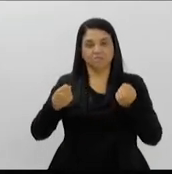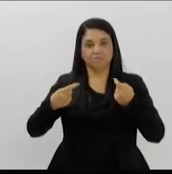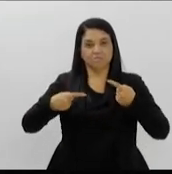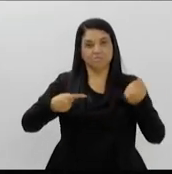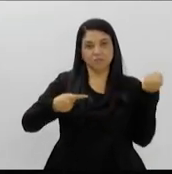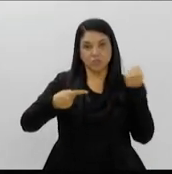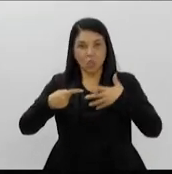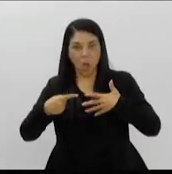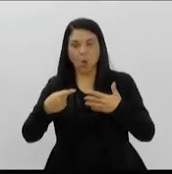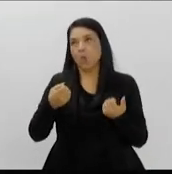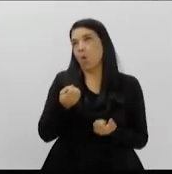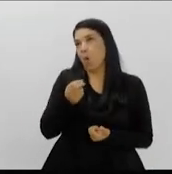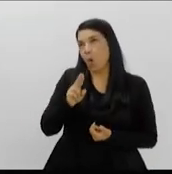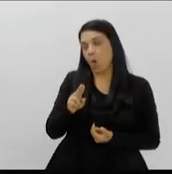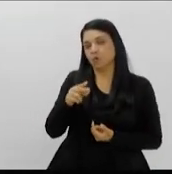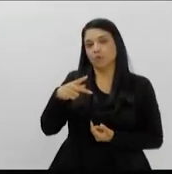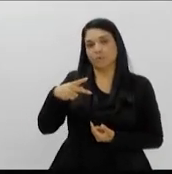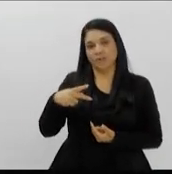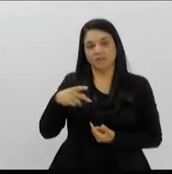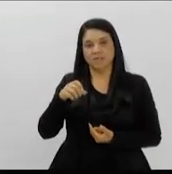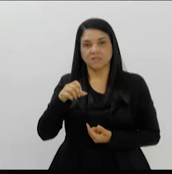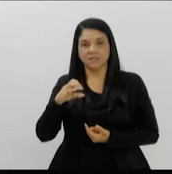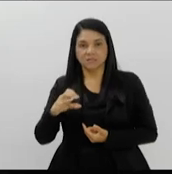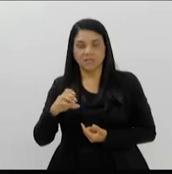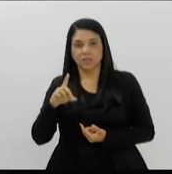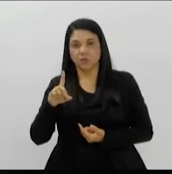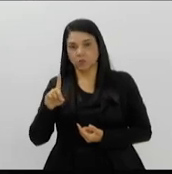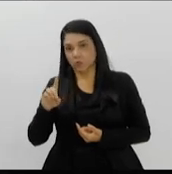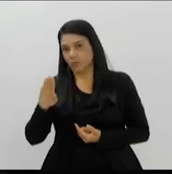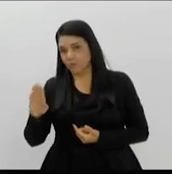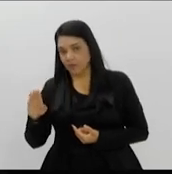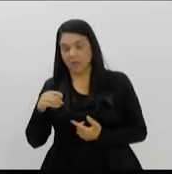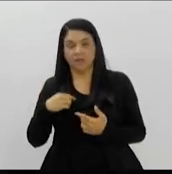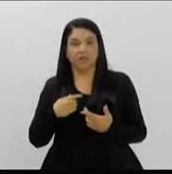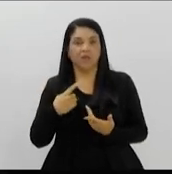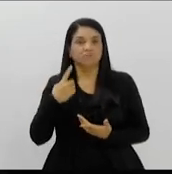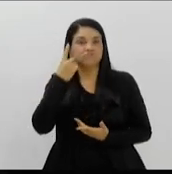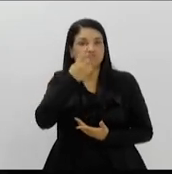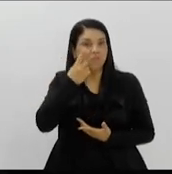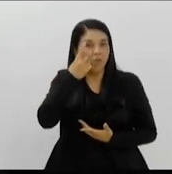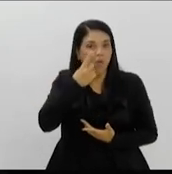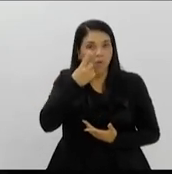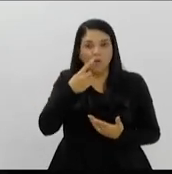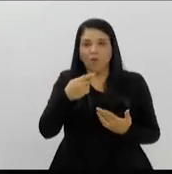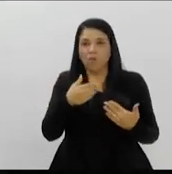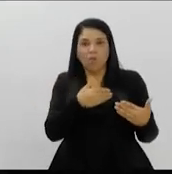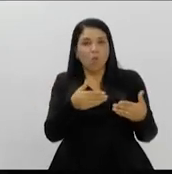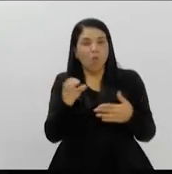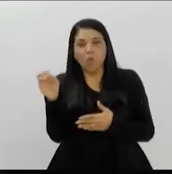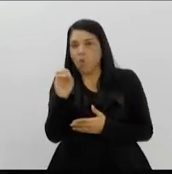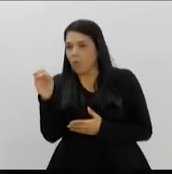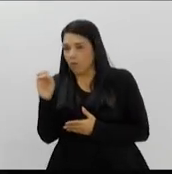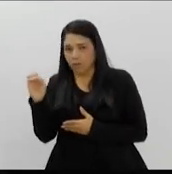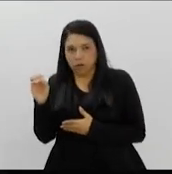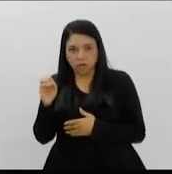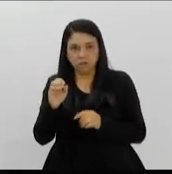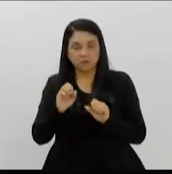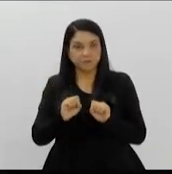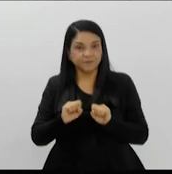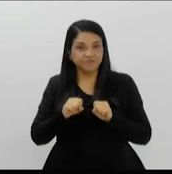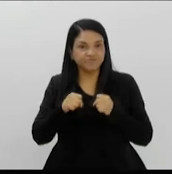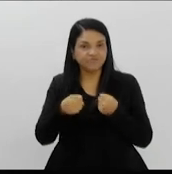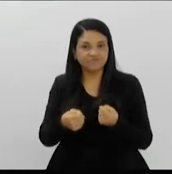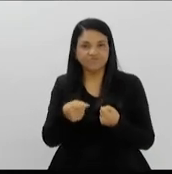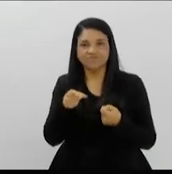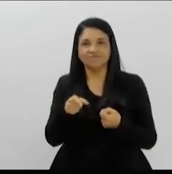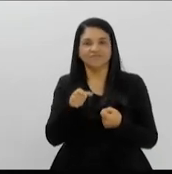nenhum deputado, né, desse desgoverno, se posicionar em favor das servidoras do Ministério,